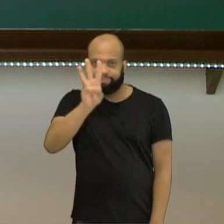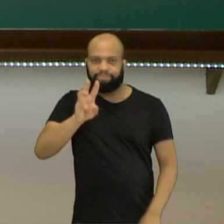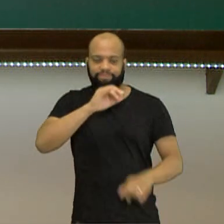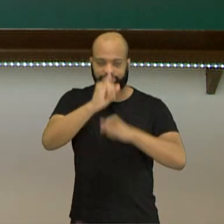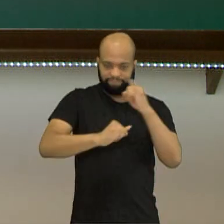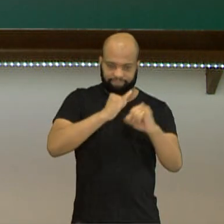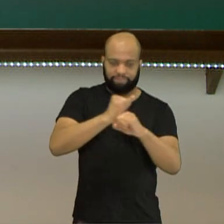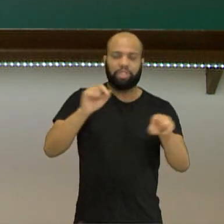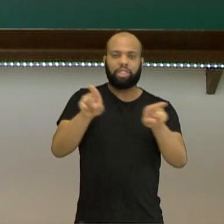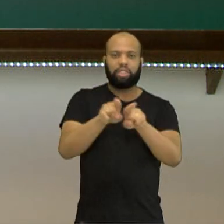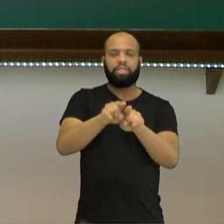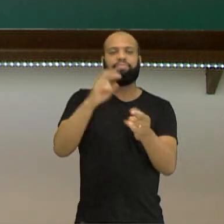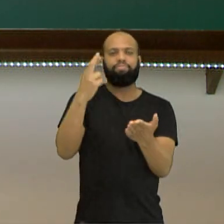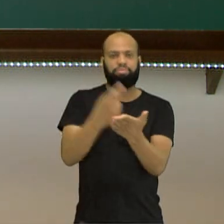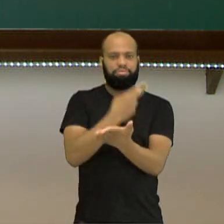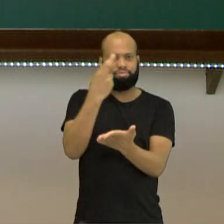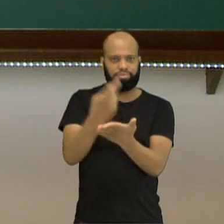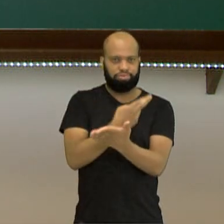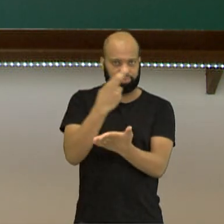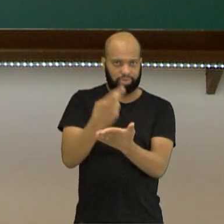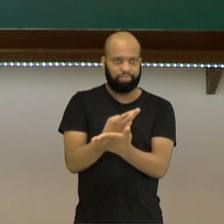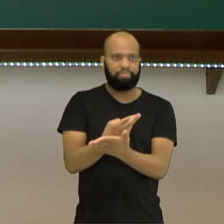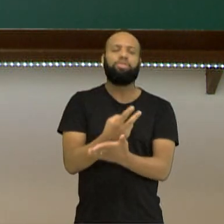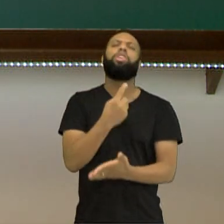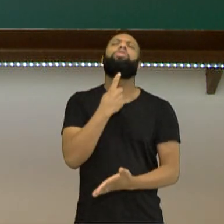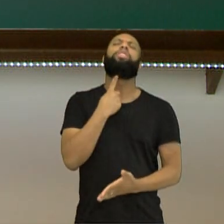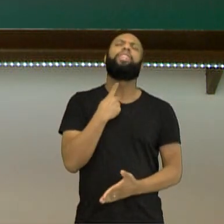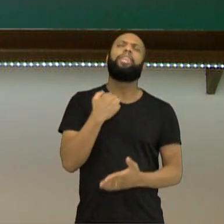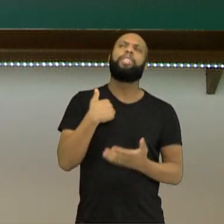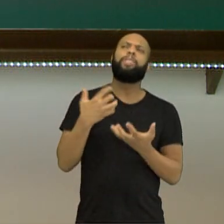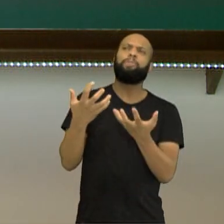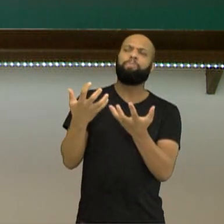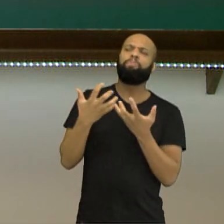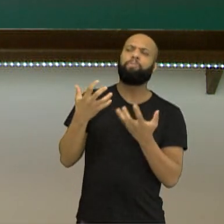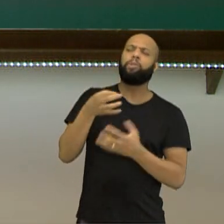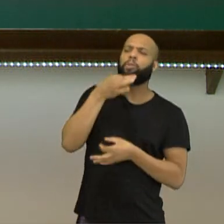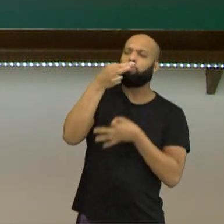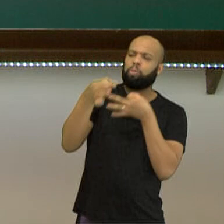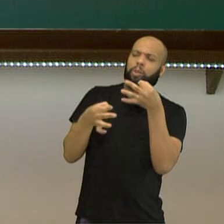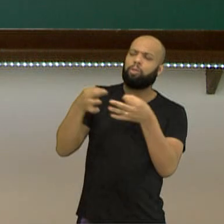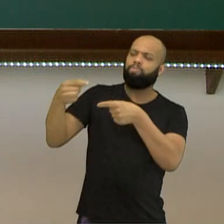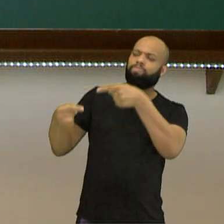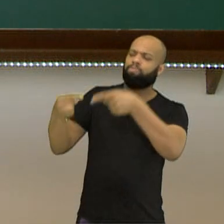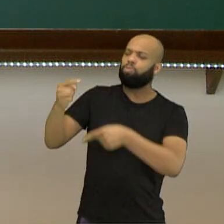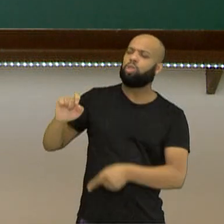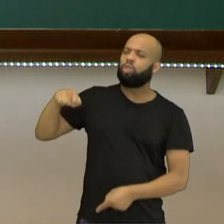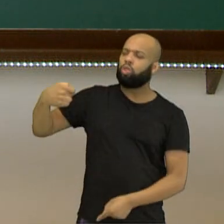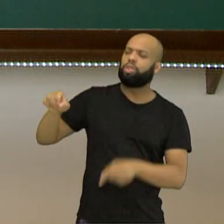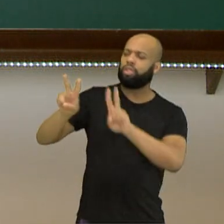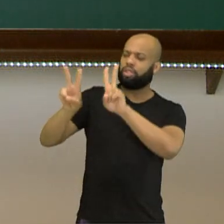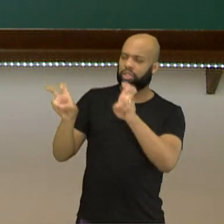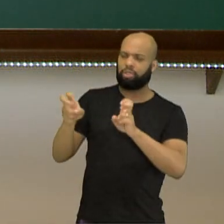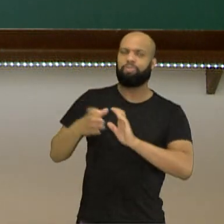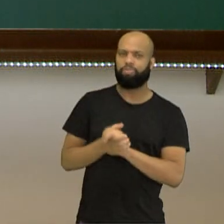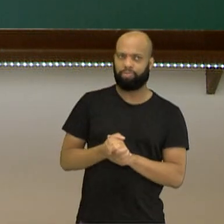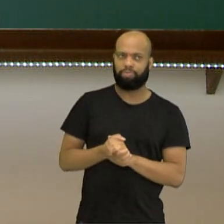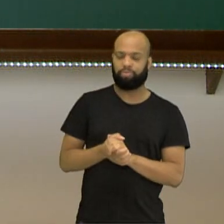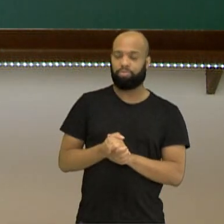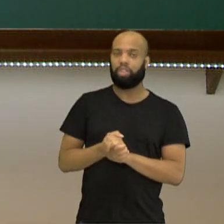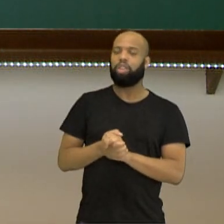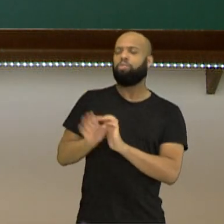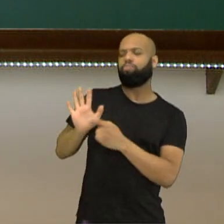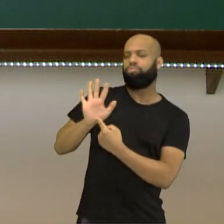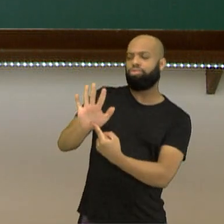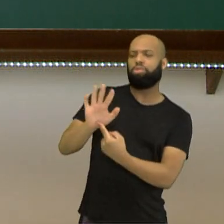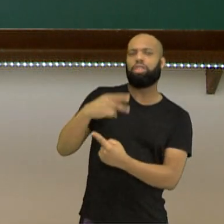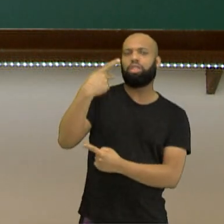revista e teve vontade de fazer um comentário, discutir, falar, se manifestar